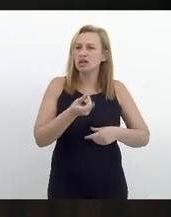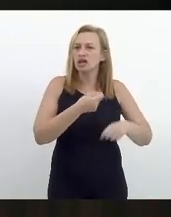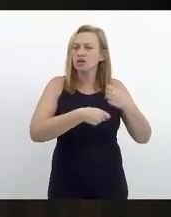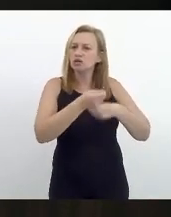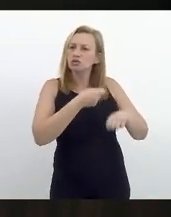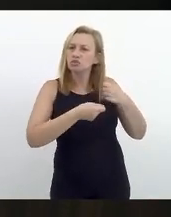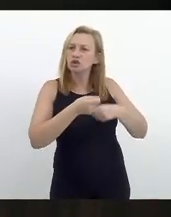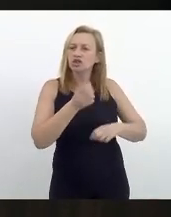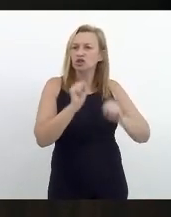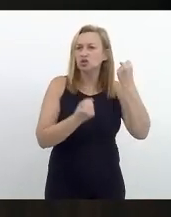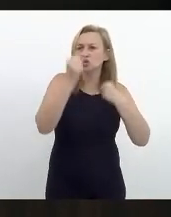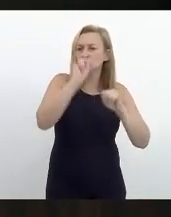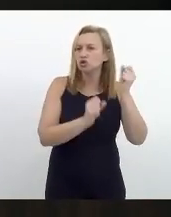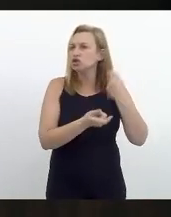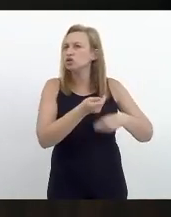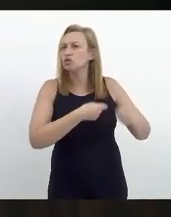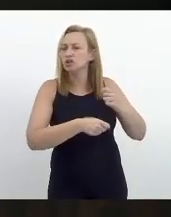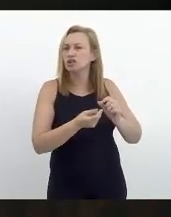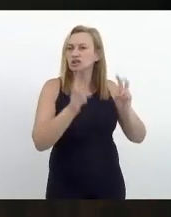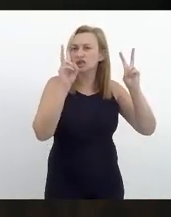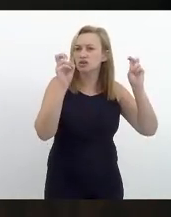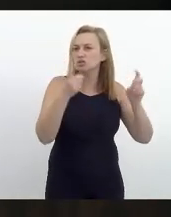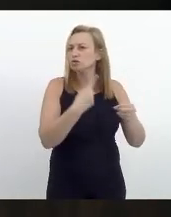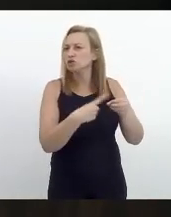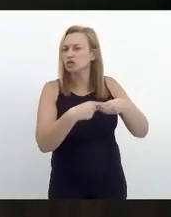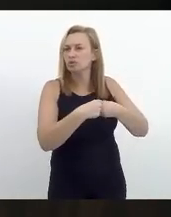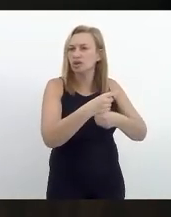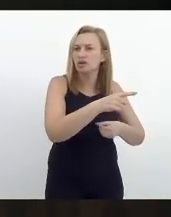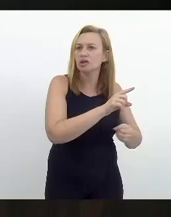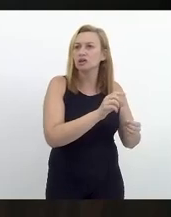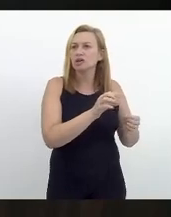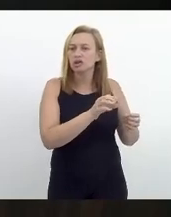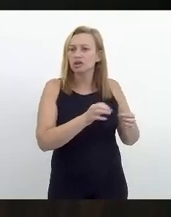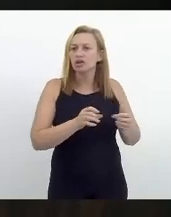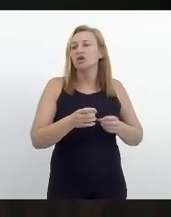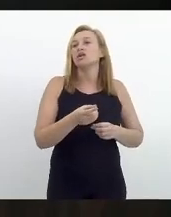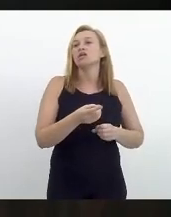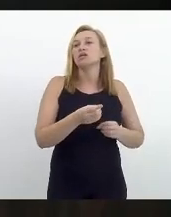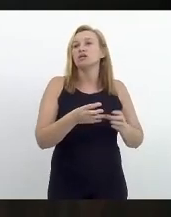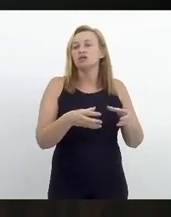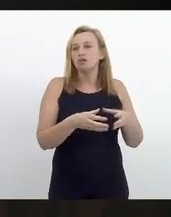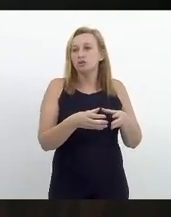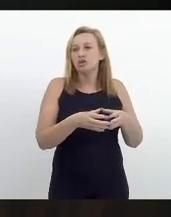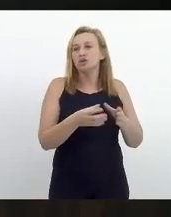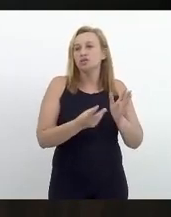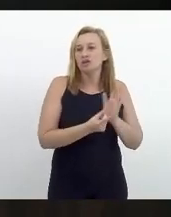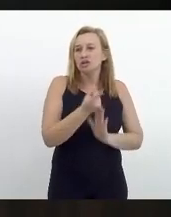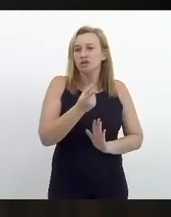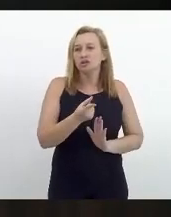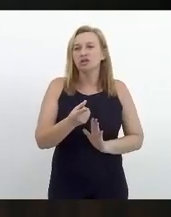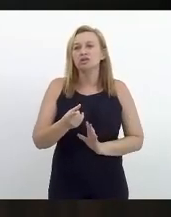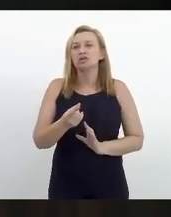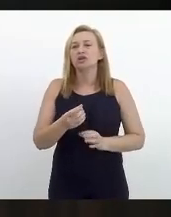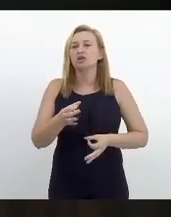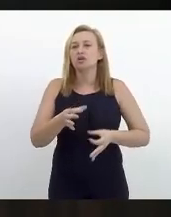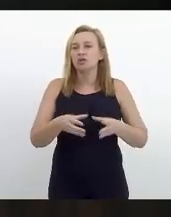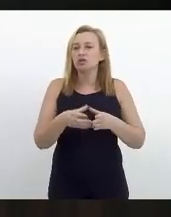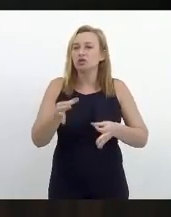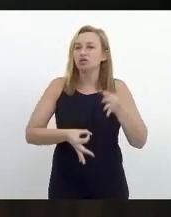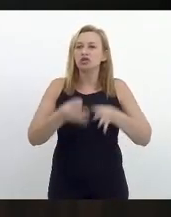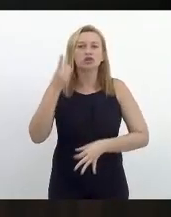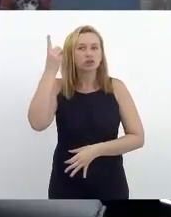e Comércio, de Assuntos Municipais e Desenvolvimento Regional e da Comissão de Orçamento. Para emitir parecer pela Comissão de Constituição e Justiça,